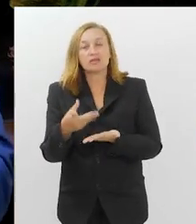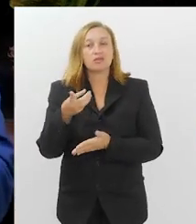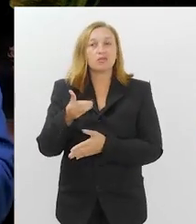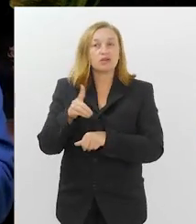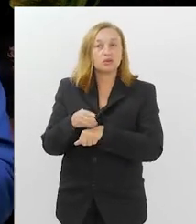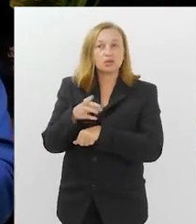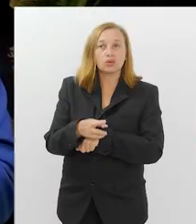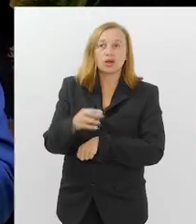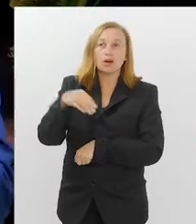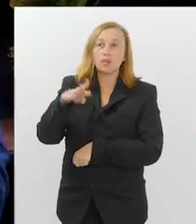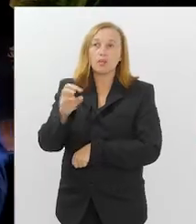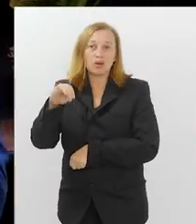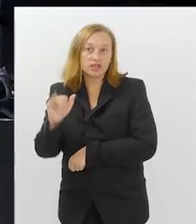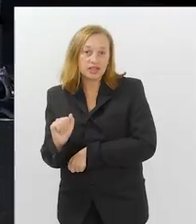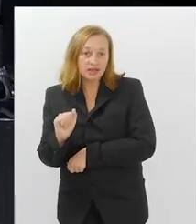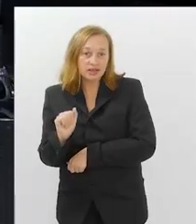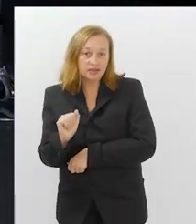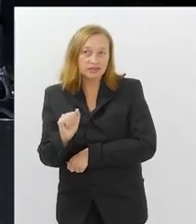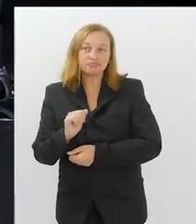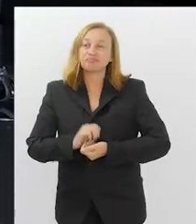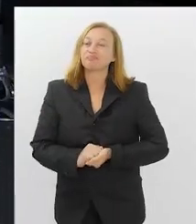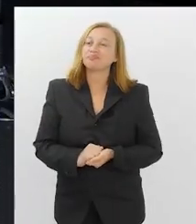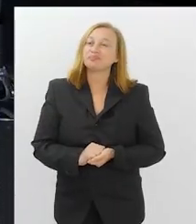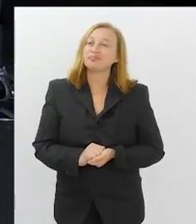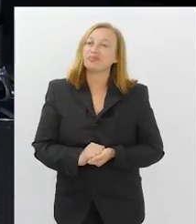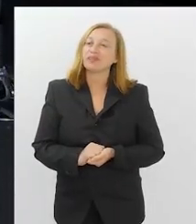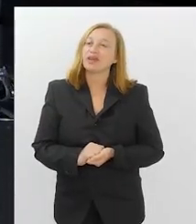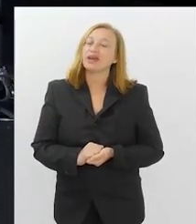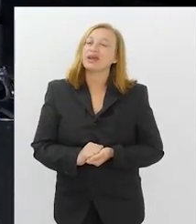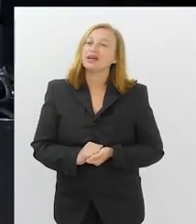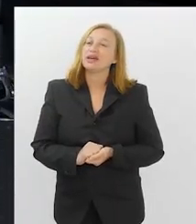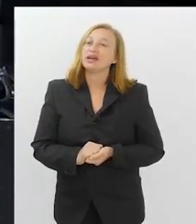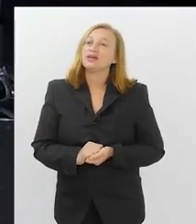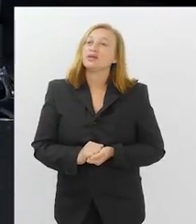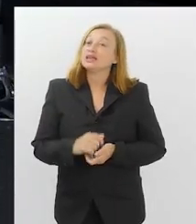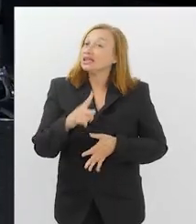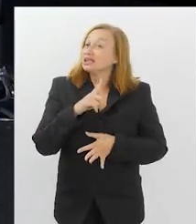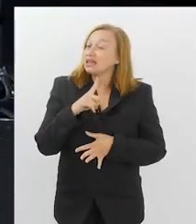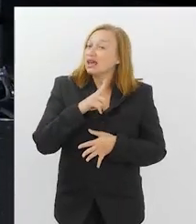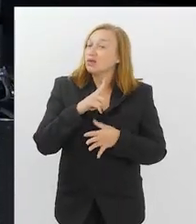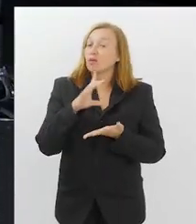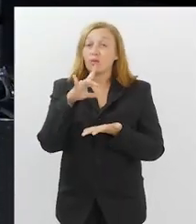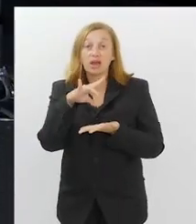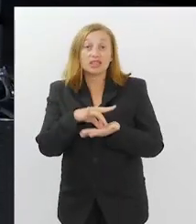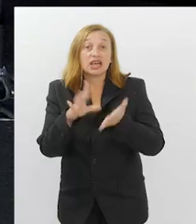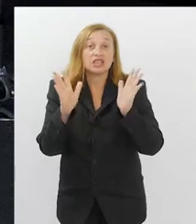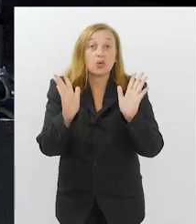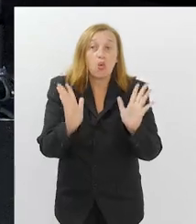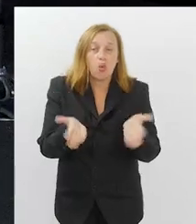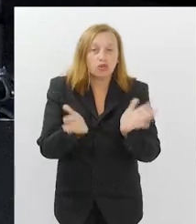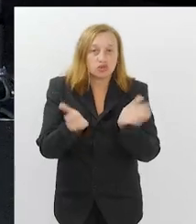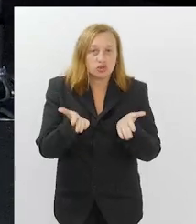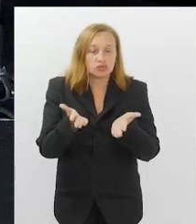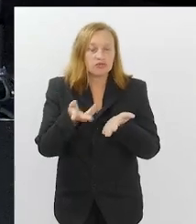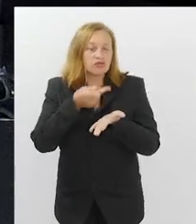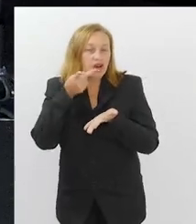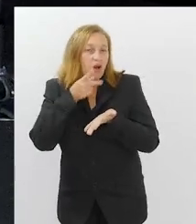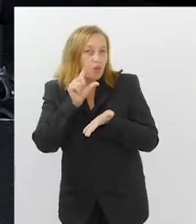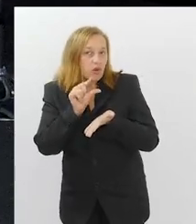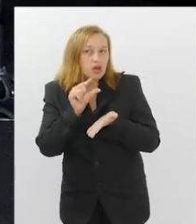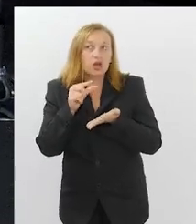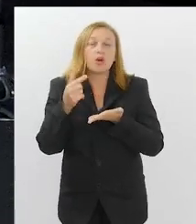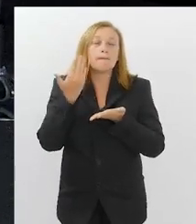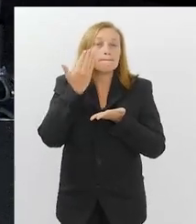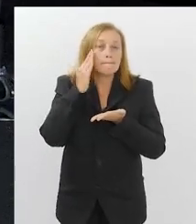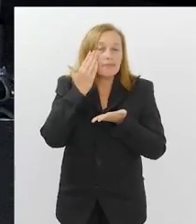nossa querida doutora Mônica Alexandre, a descortinar, né, o que a gente tem como realidade. Eu acho que